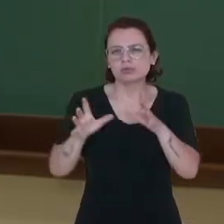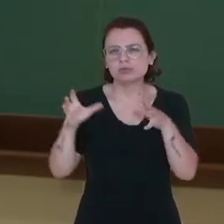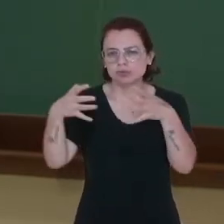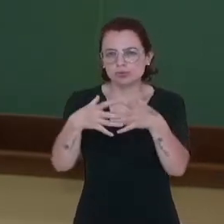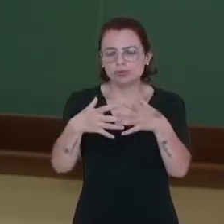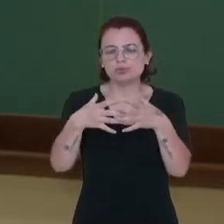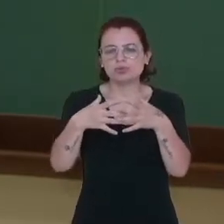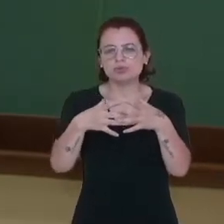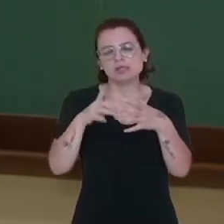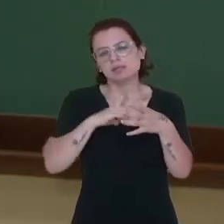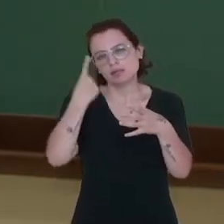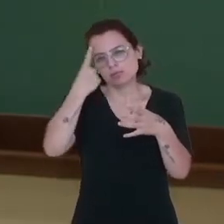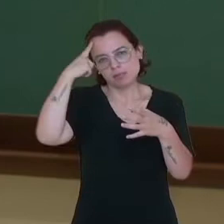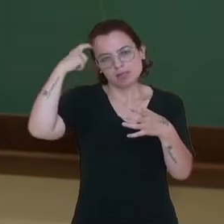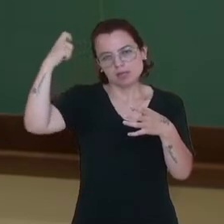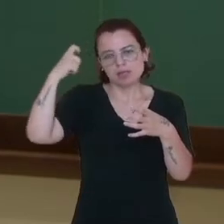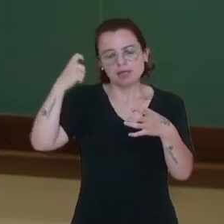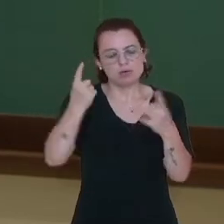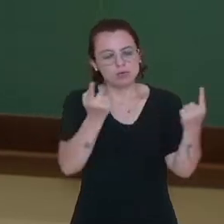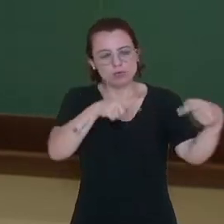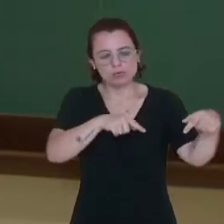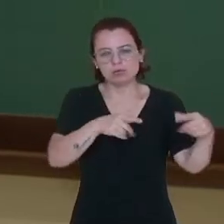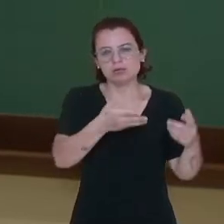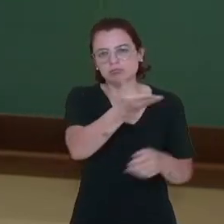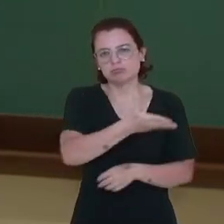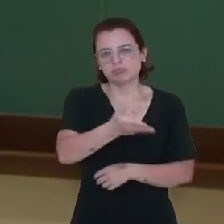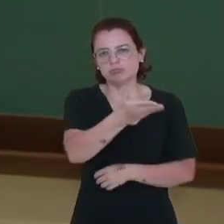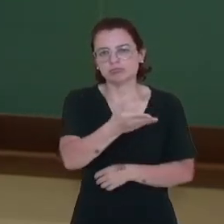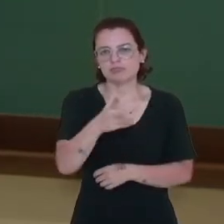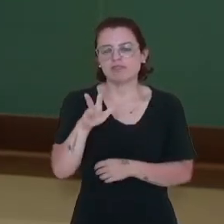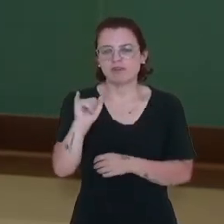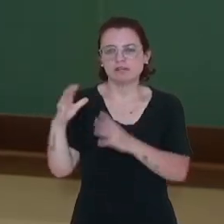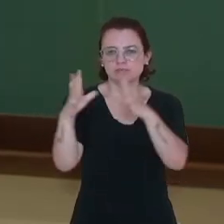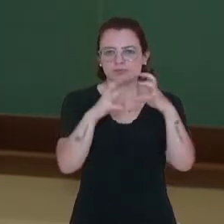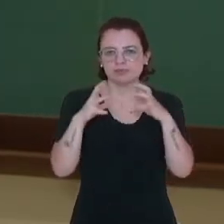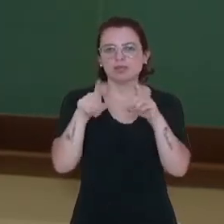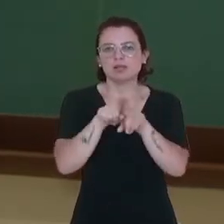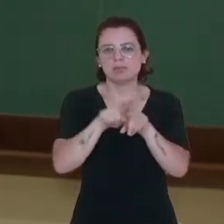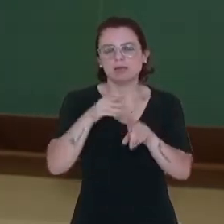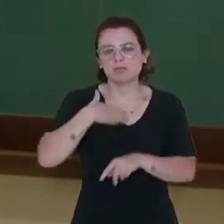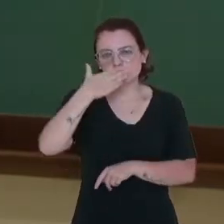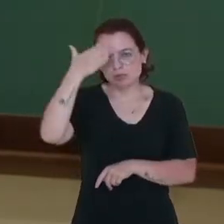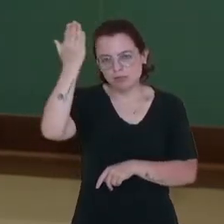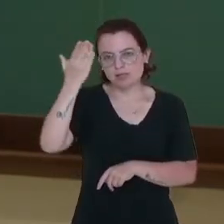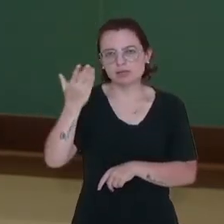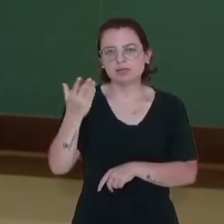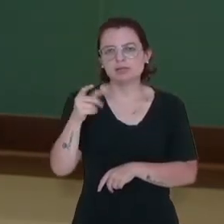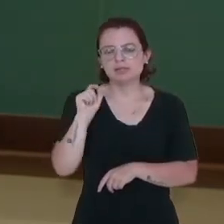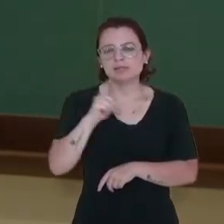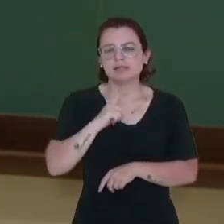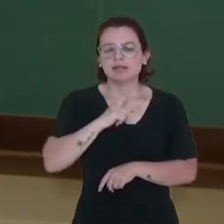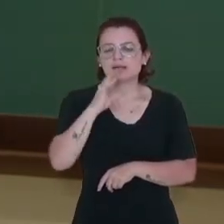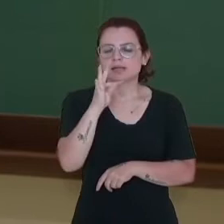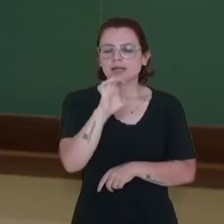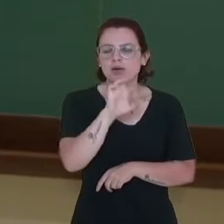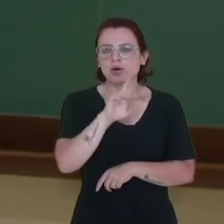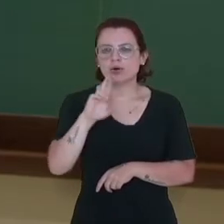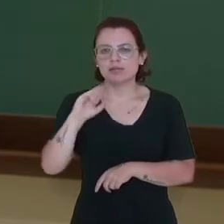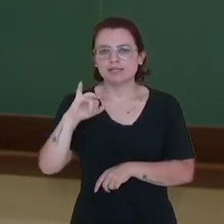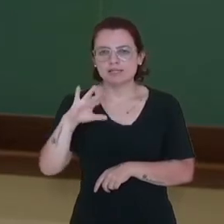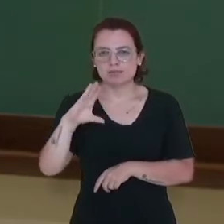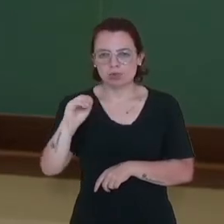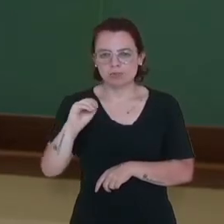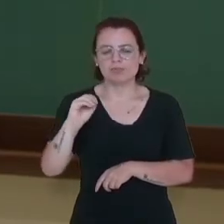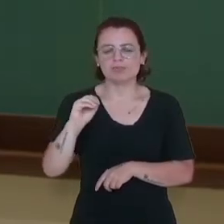exemplo, grupos muçulmanos, né, fazendo terrorismo contra grupos cristãos,